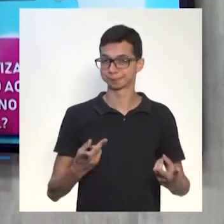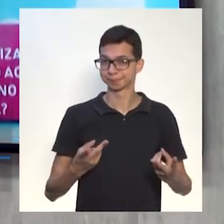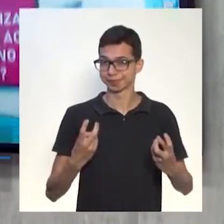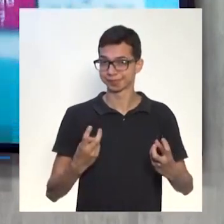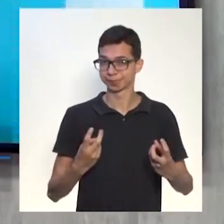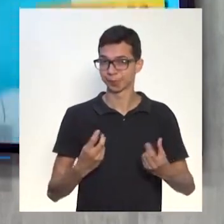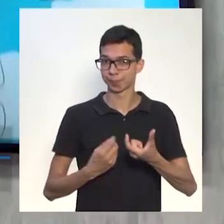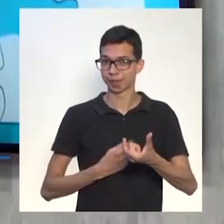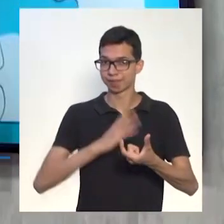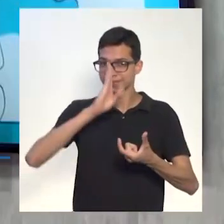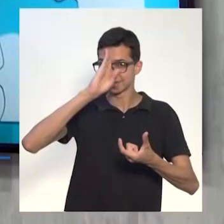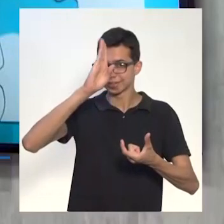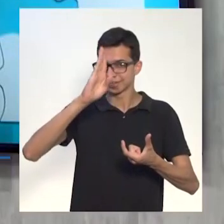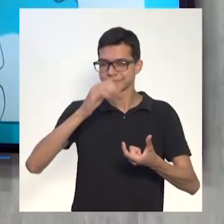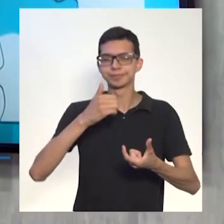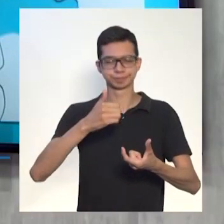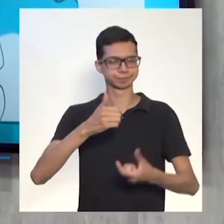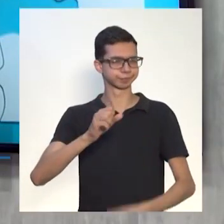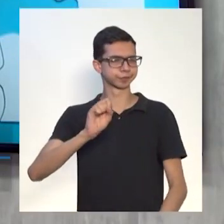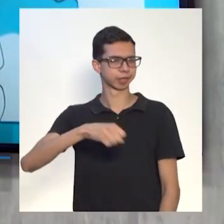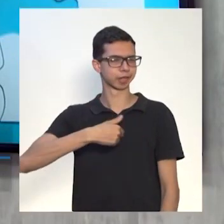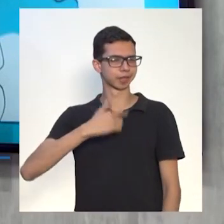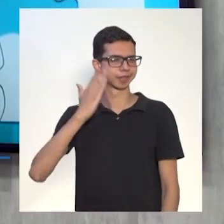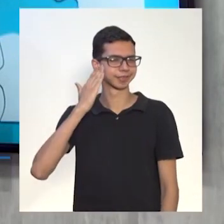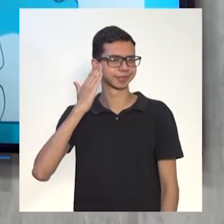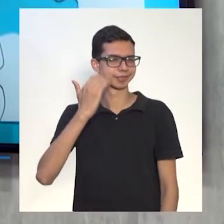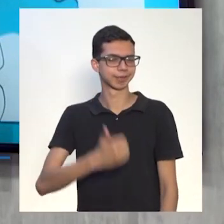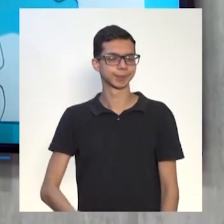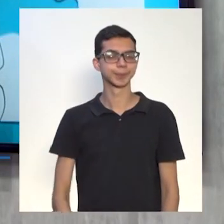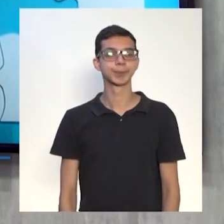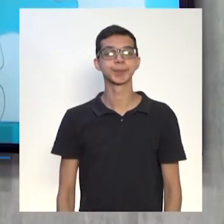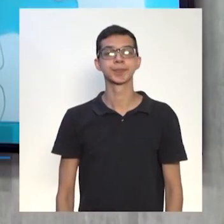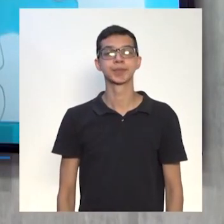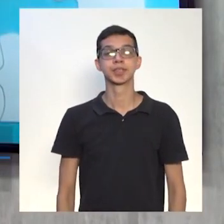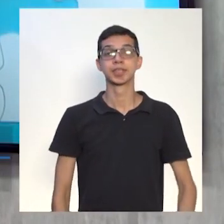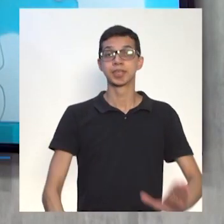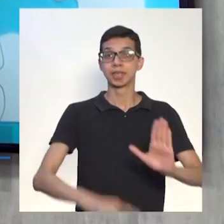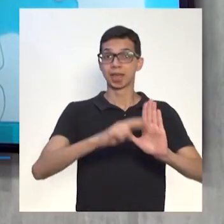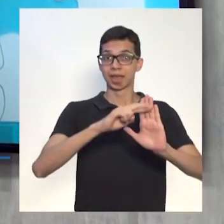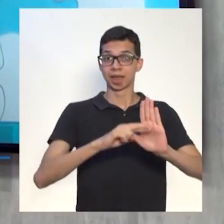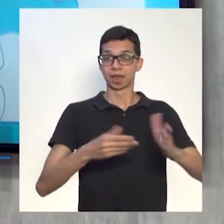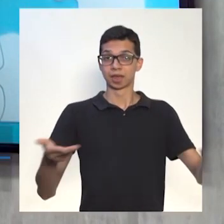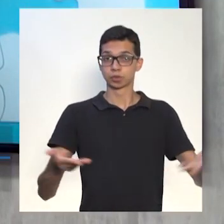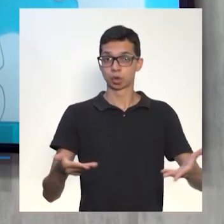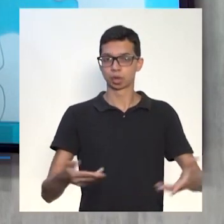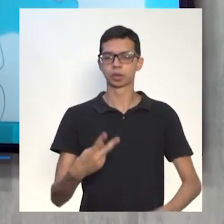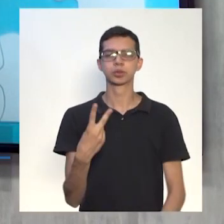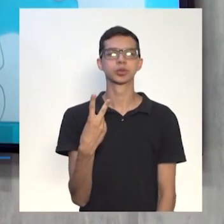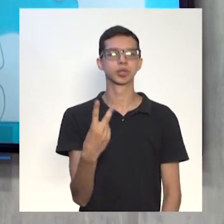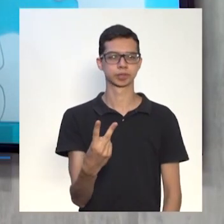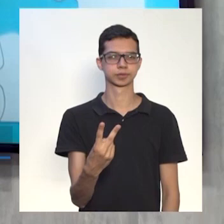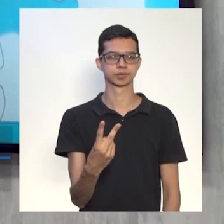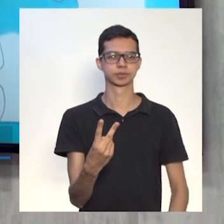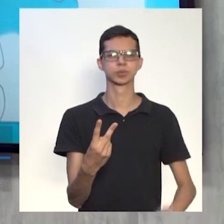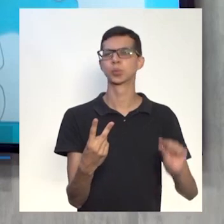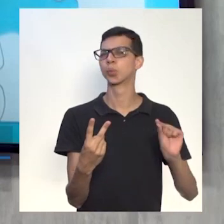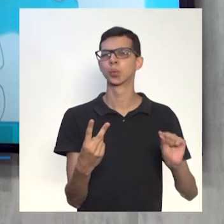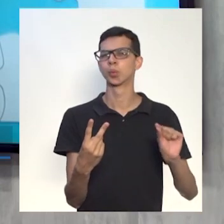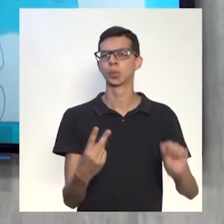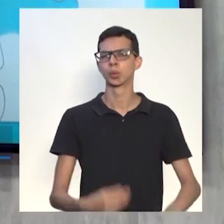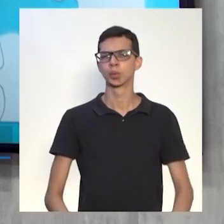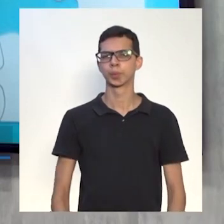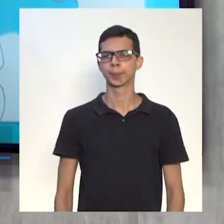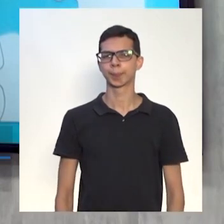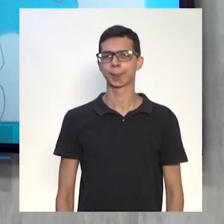Bom, regrinha de número 2. O que a gente tem que ter na regra de número 2? A leitura